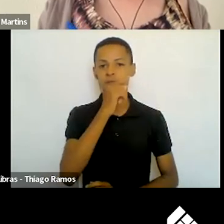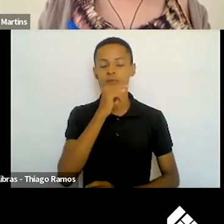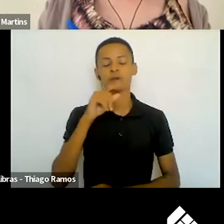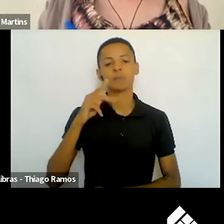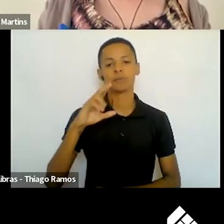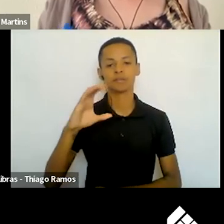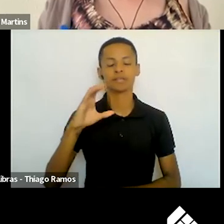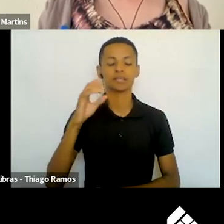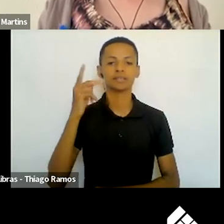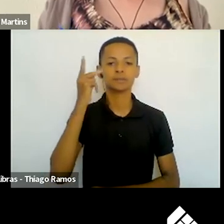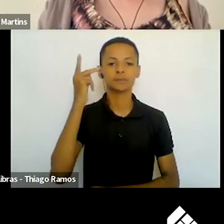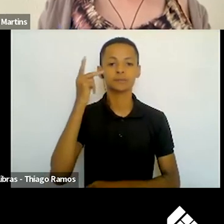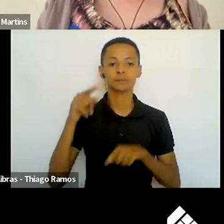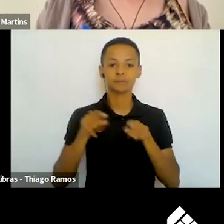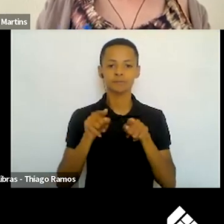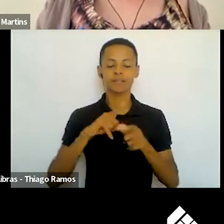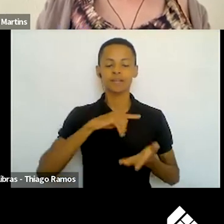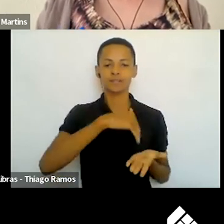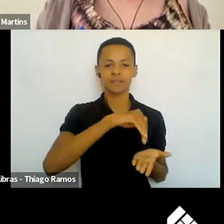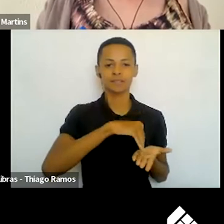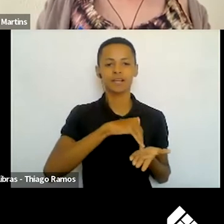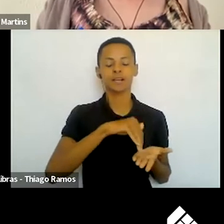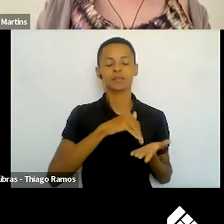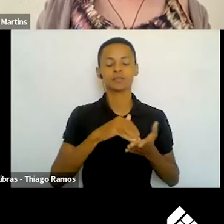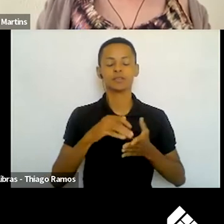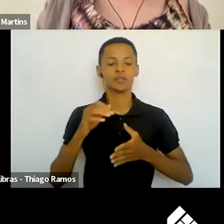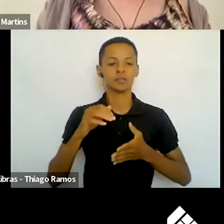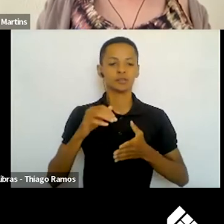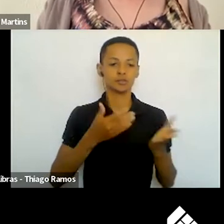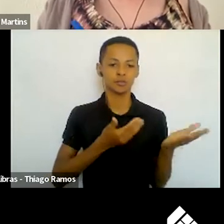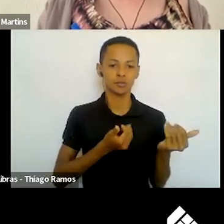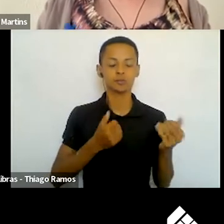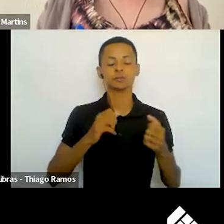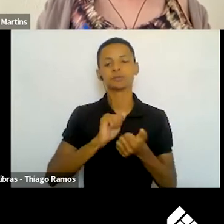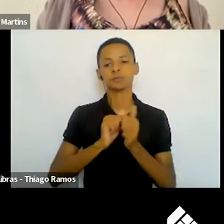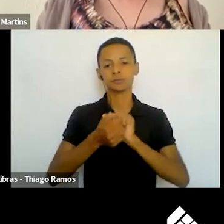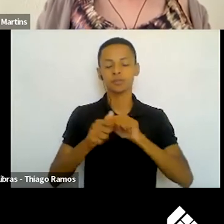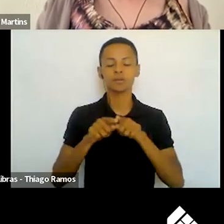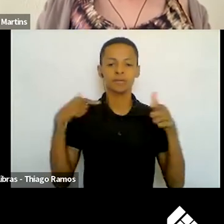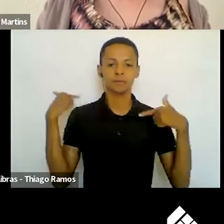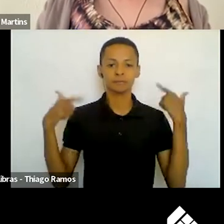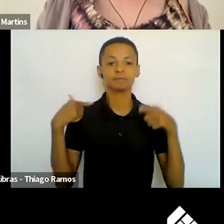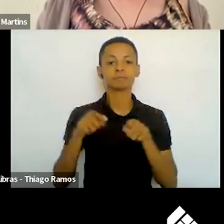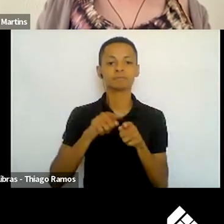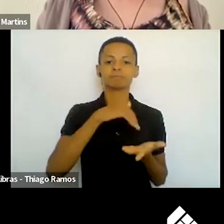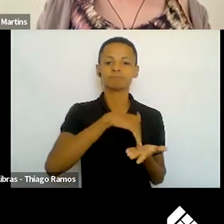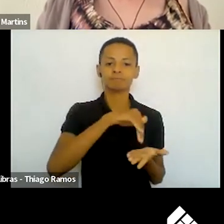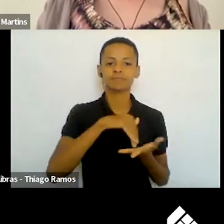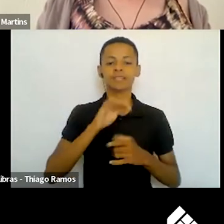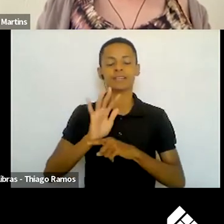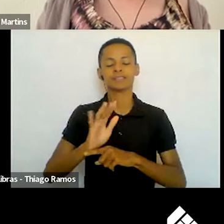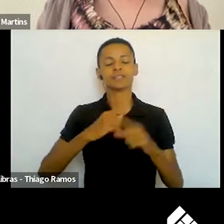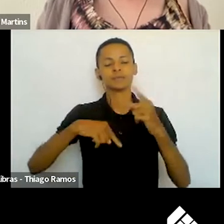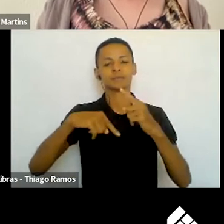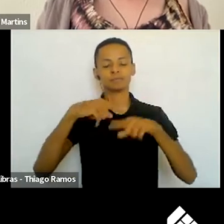Polícia, secretária de Juventude, Esporte e Lazer do Estado de São Paulo e secretária de Assistência e Desenvolvimento Social